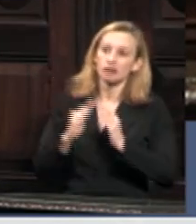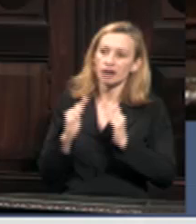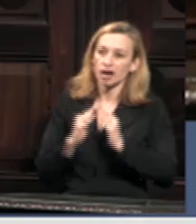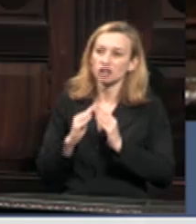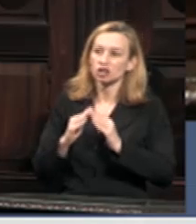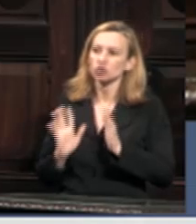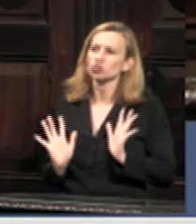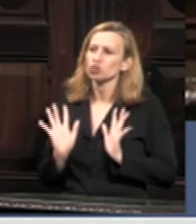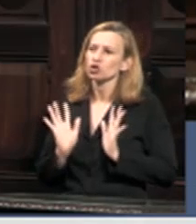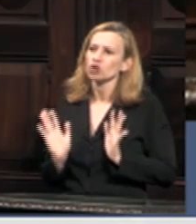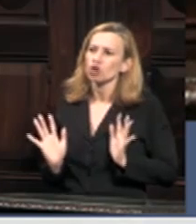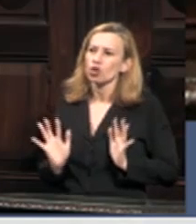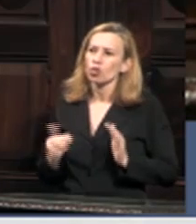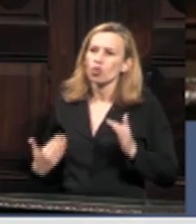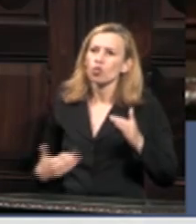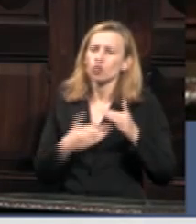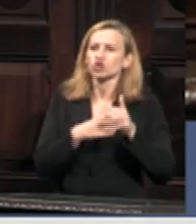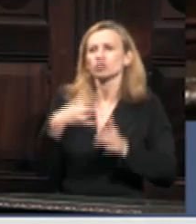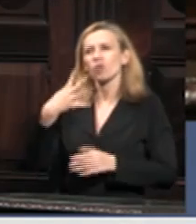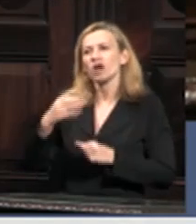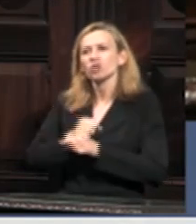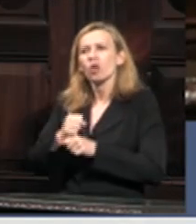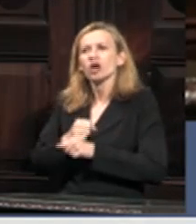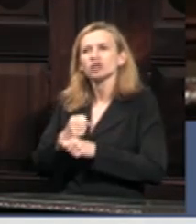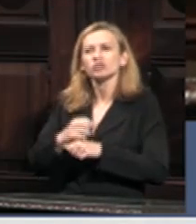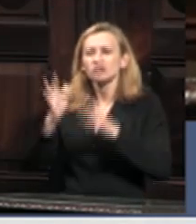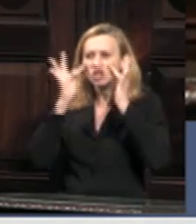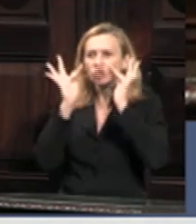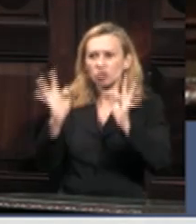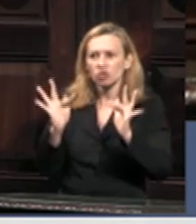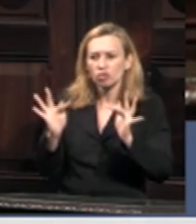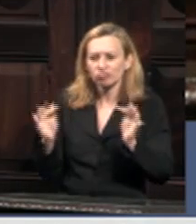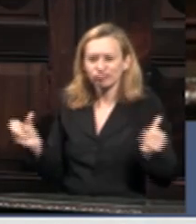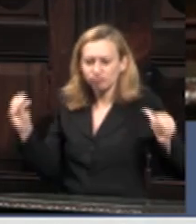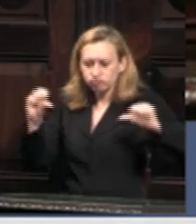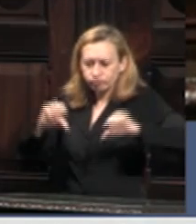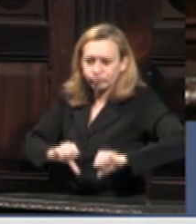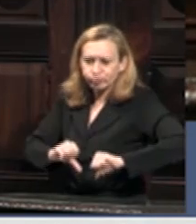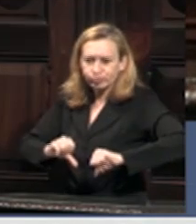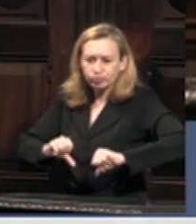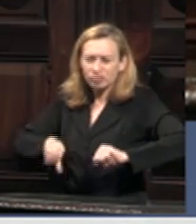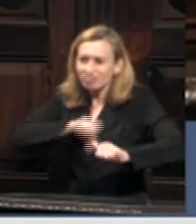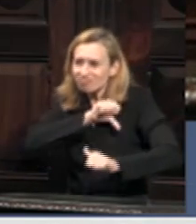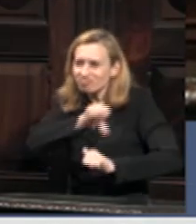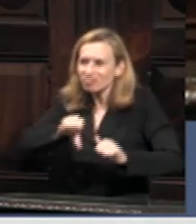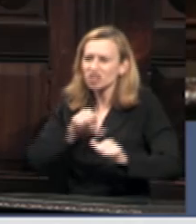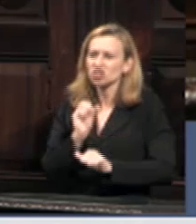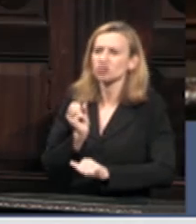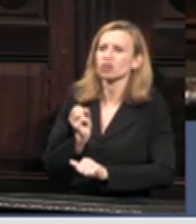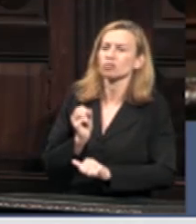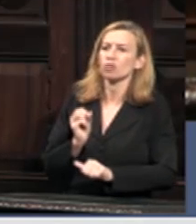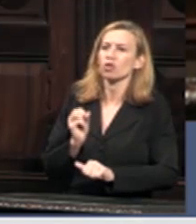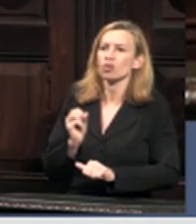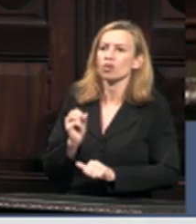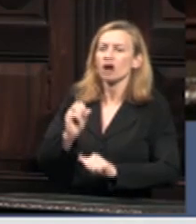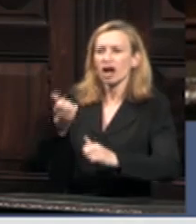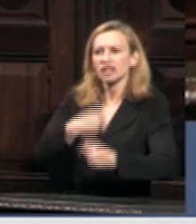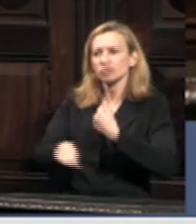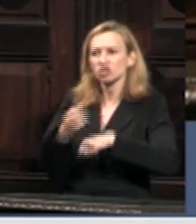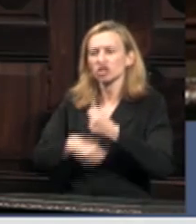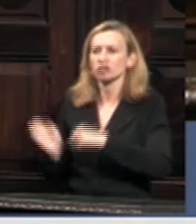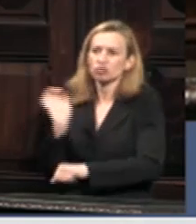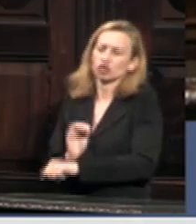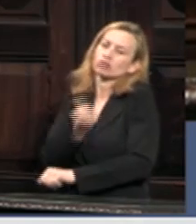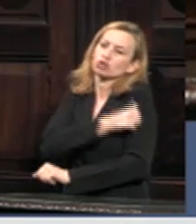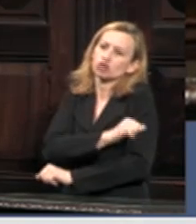nos últimos 4 anos, testemunhou a tragédia que se transformou a administração pública do Estado